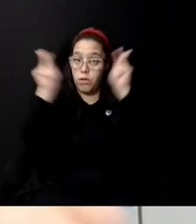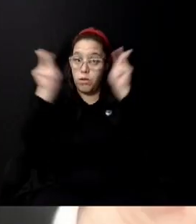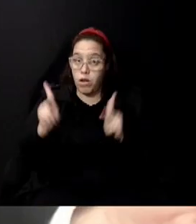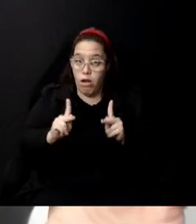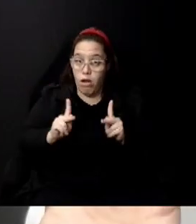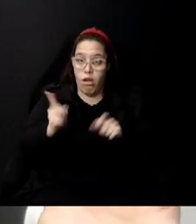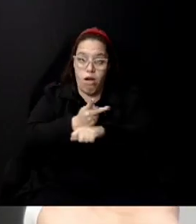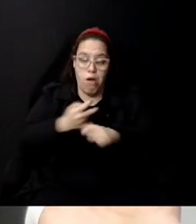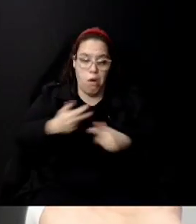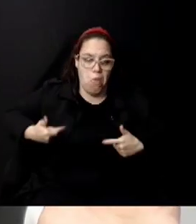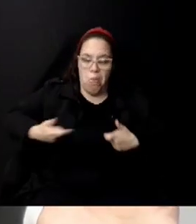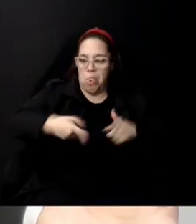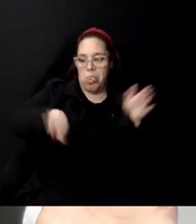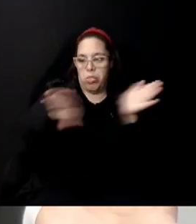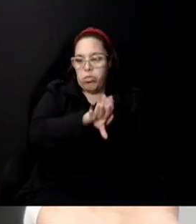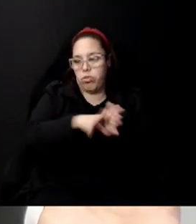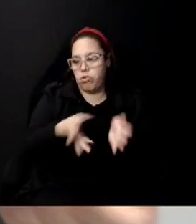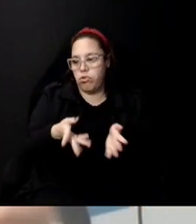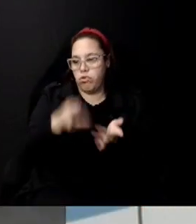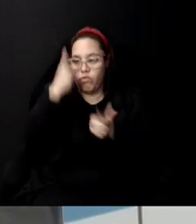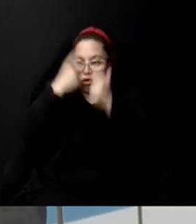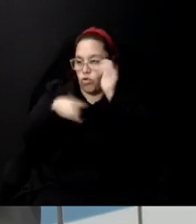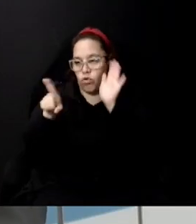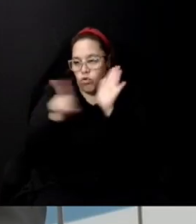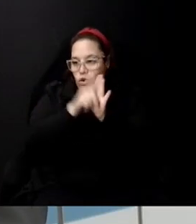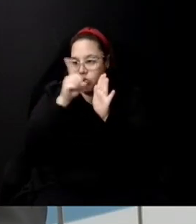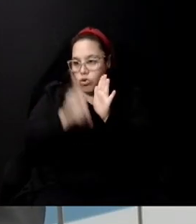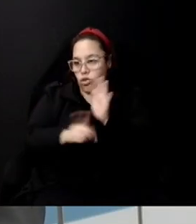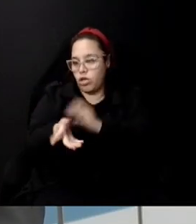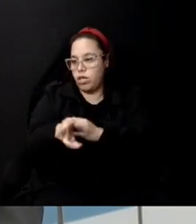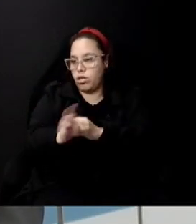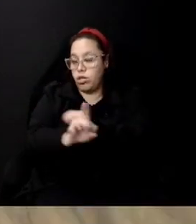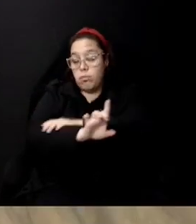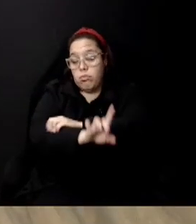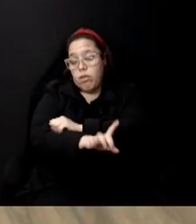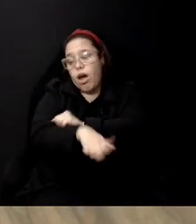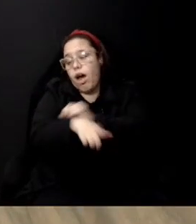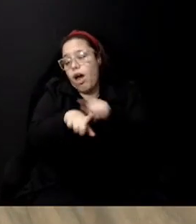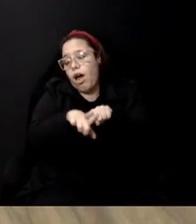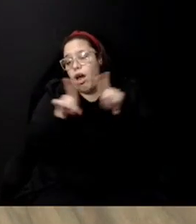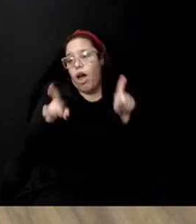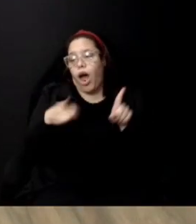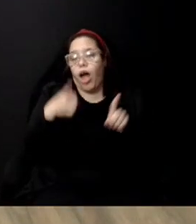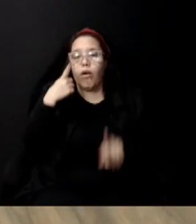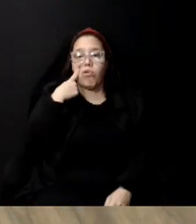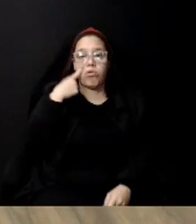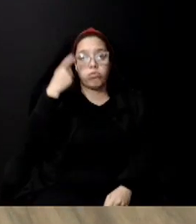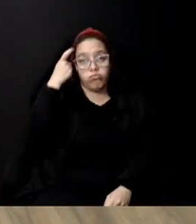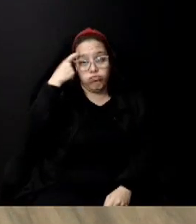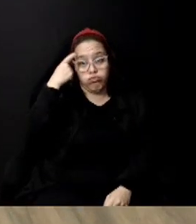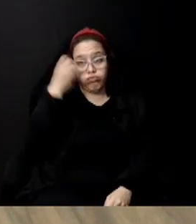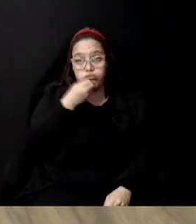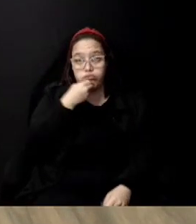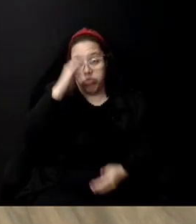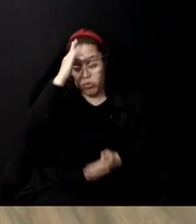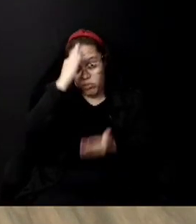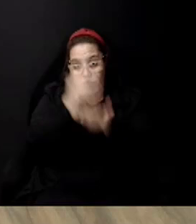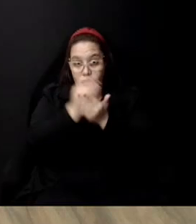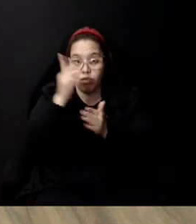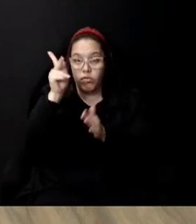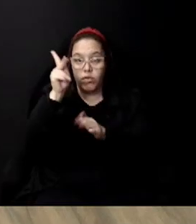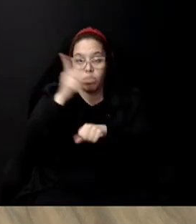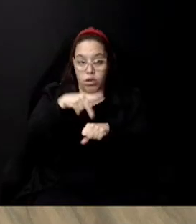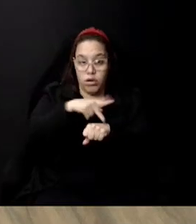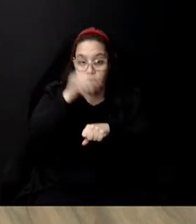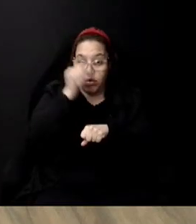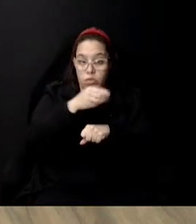país porque o país violou o direito. Mas ele quer apontar pensando na boa-fé do país para que esse país